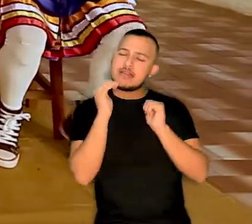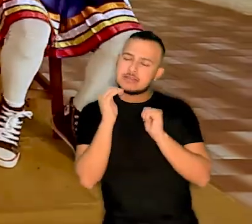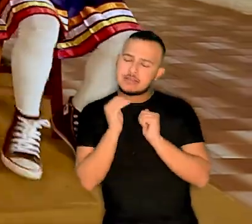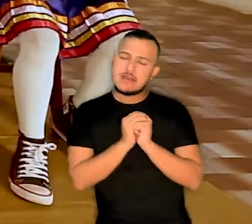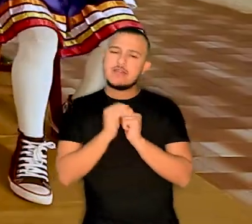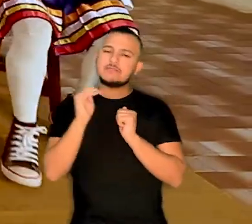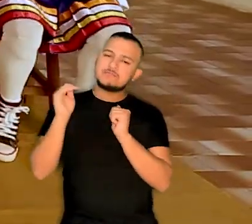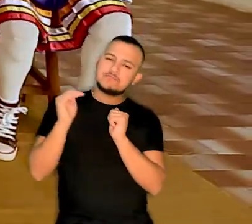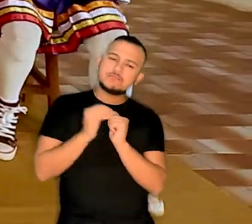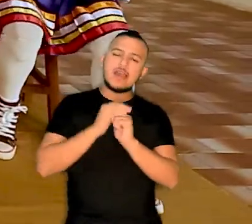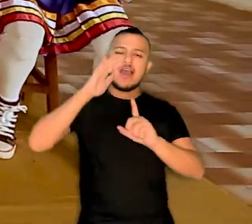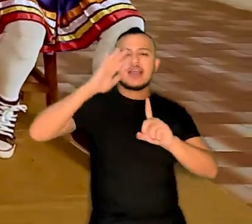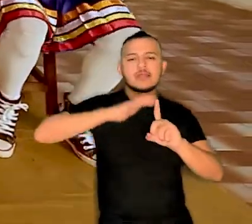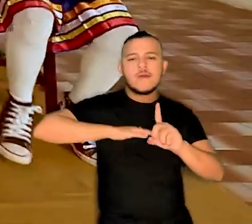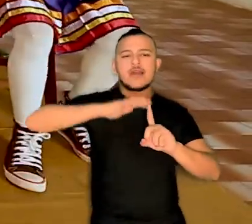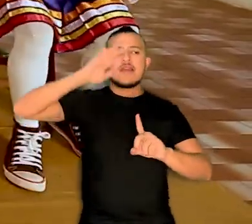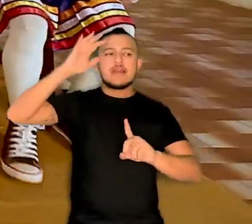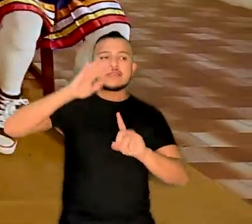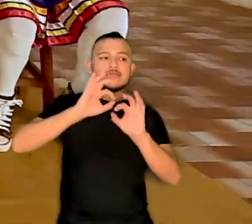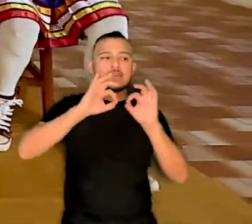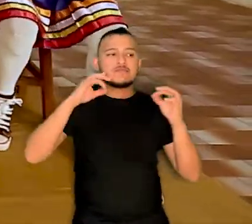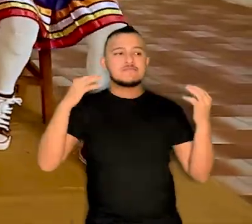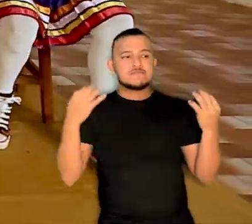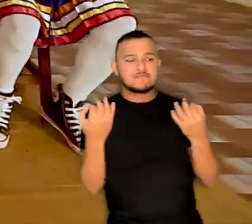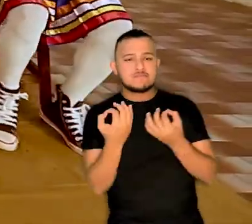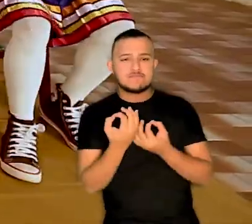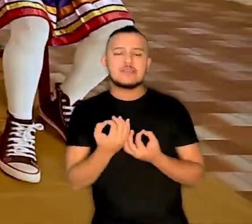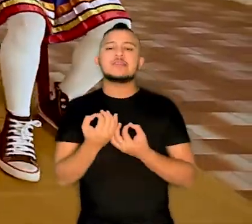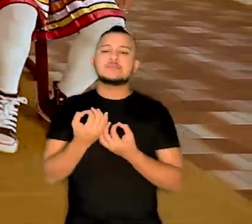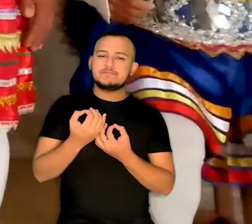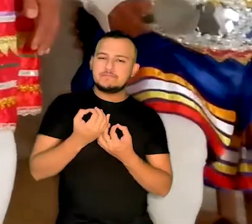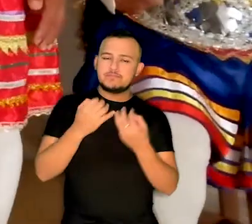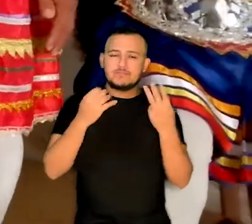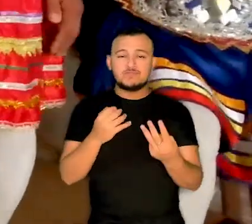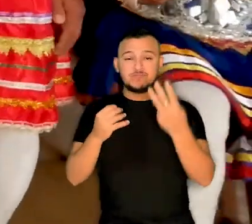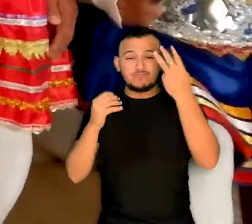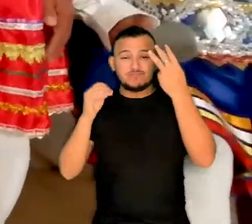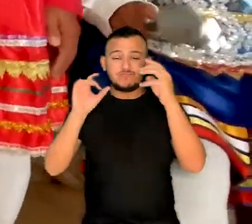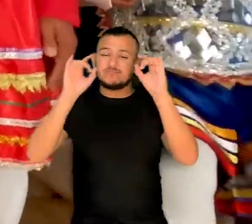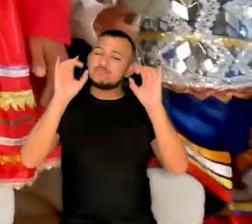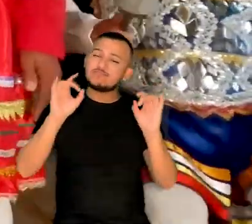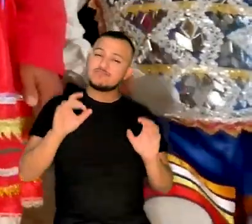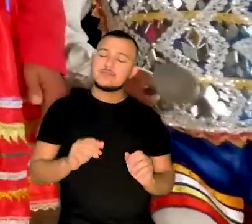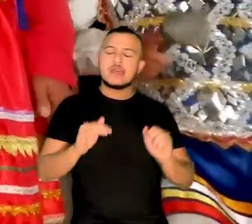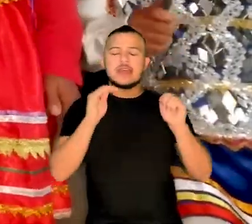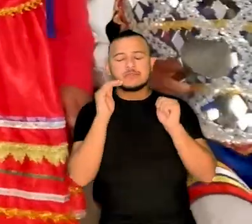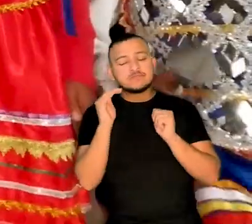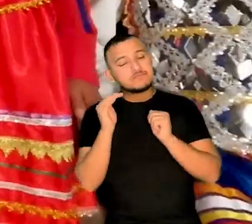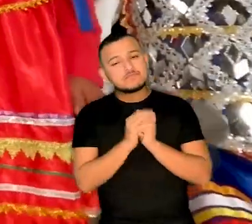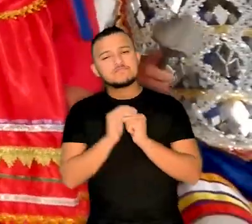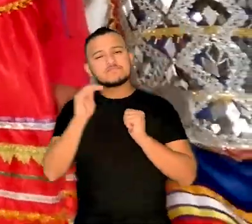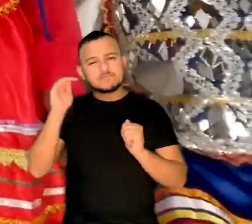divino, adorar o divino, a família sagrada. Nós vamos rezar o